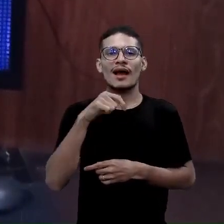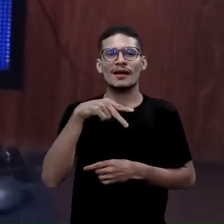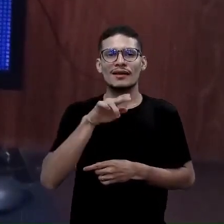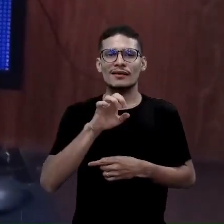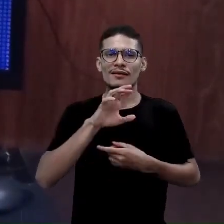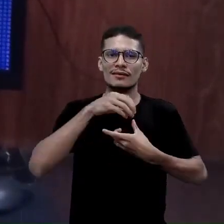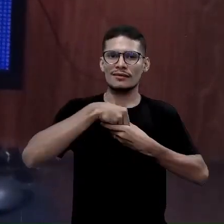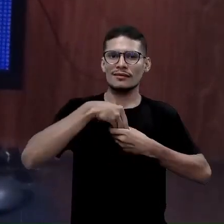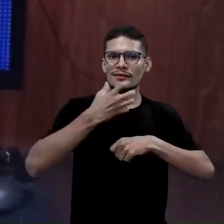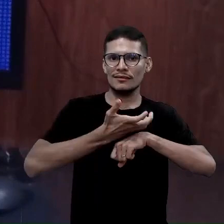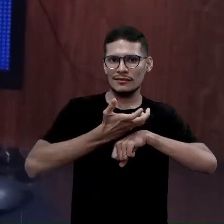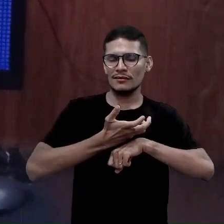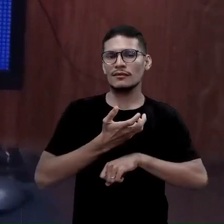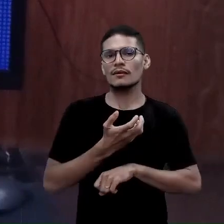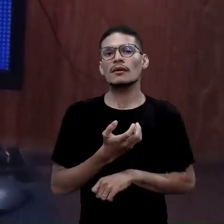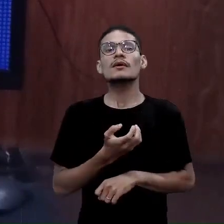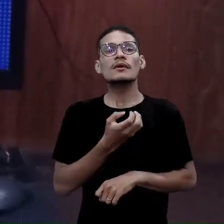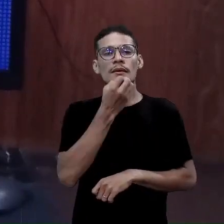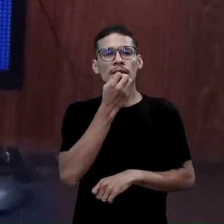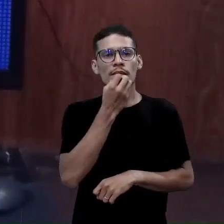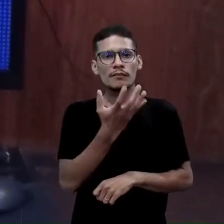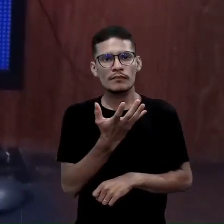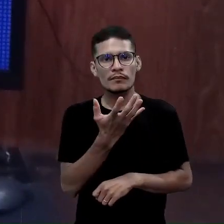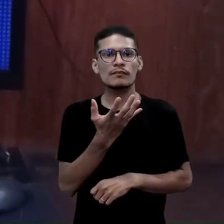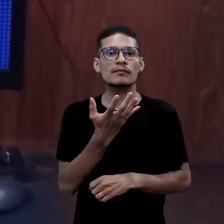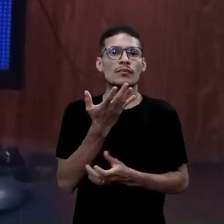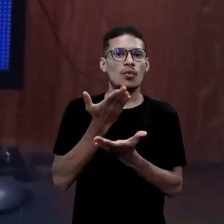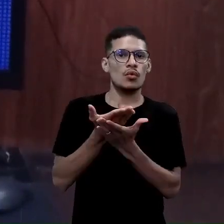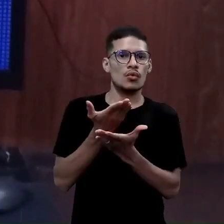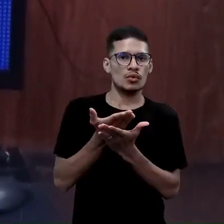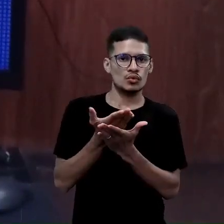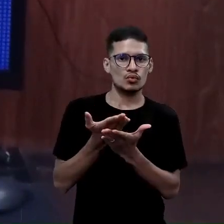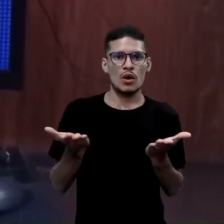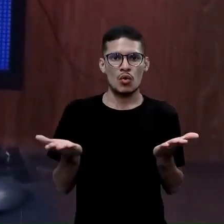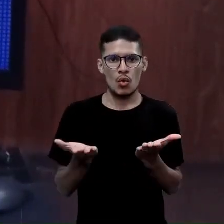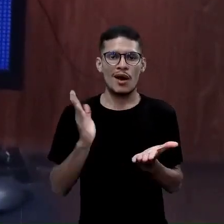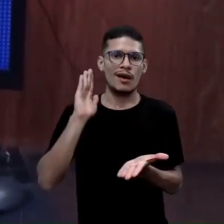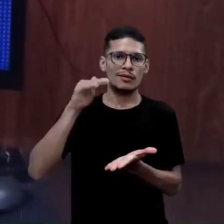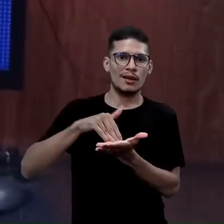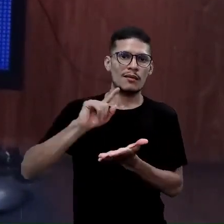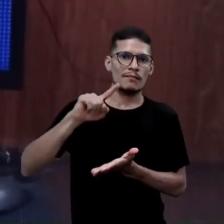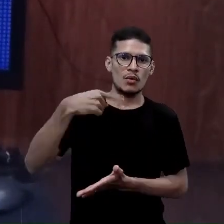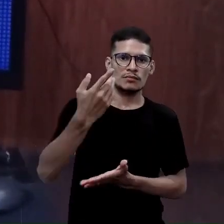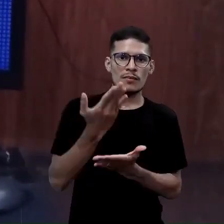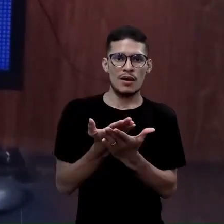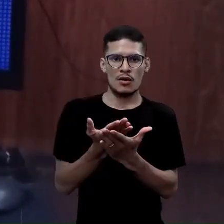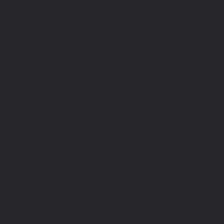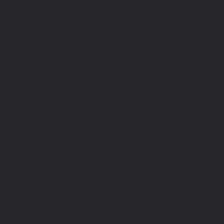Eu desejo a você um ótimo estudo e até a próxima videoaula.